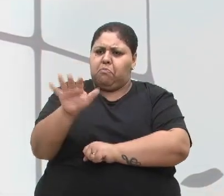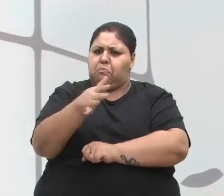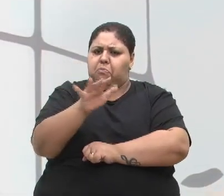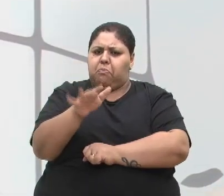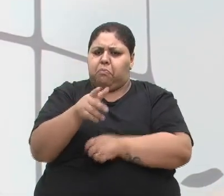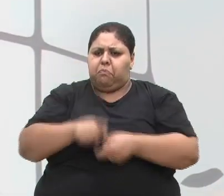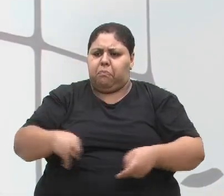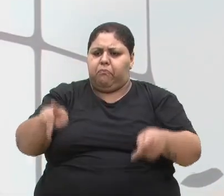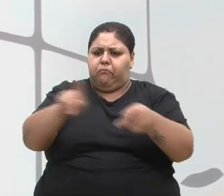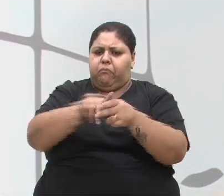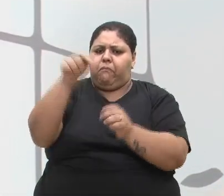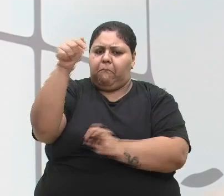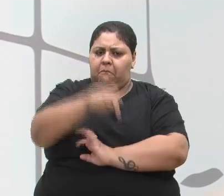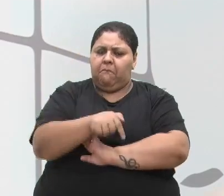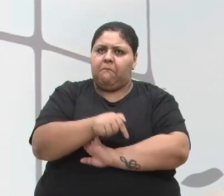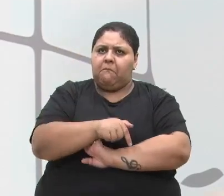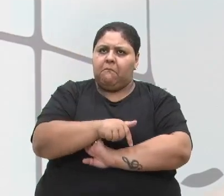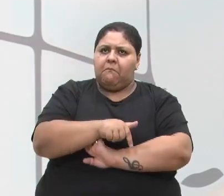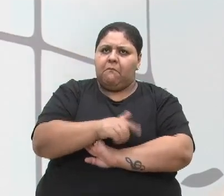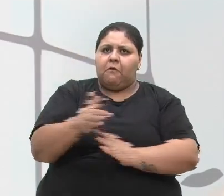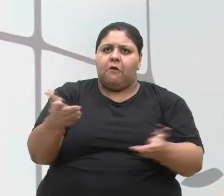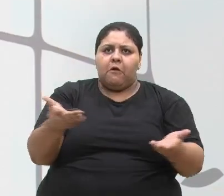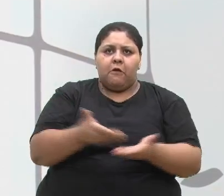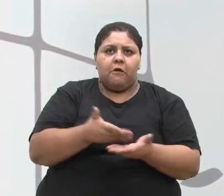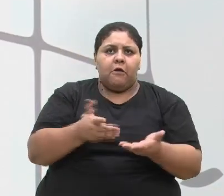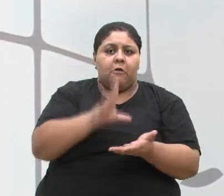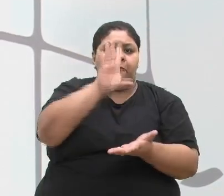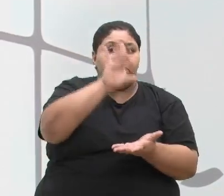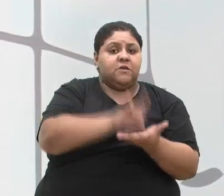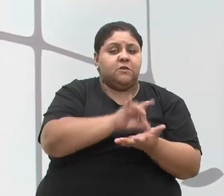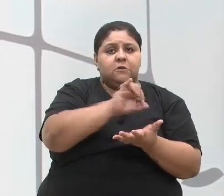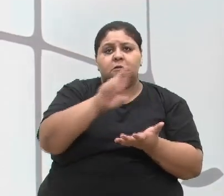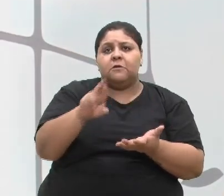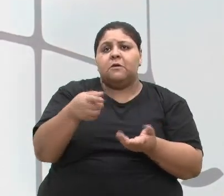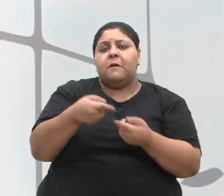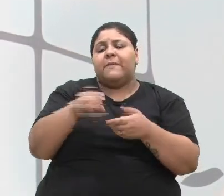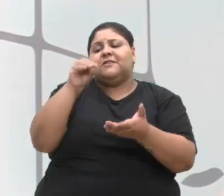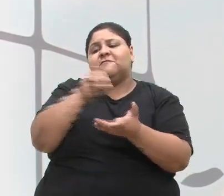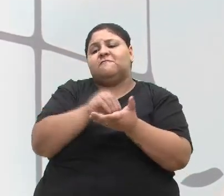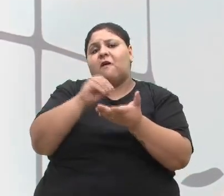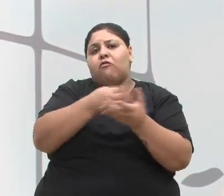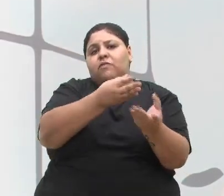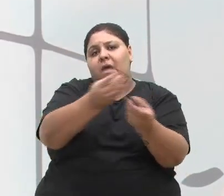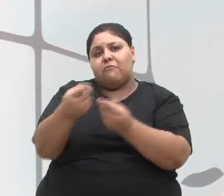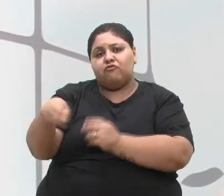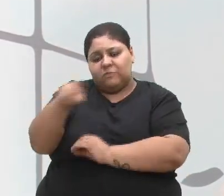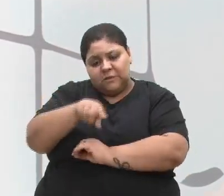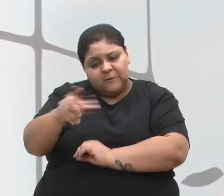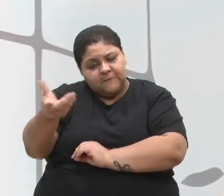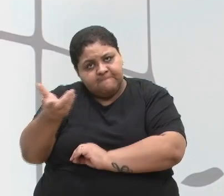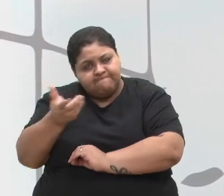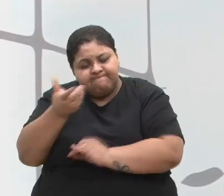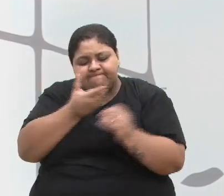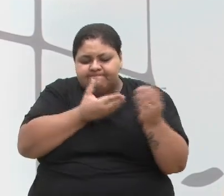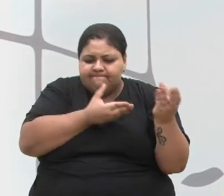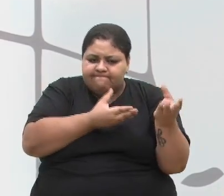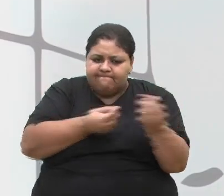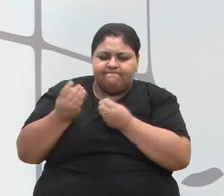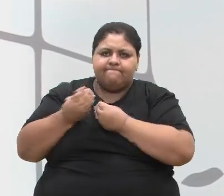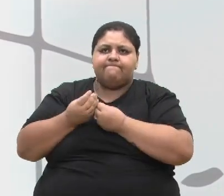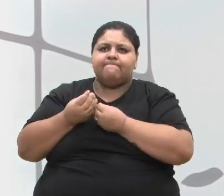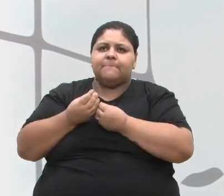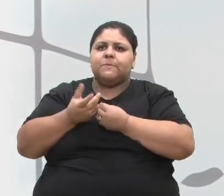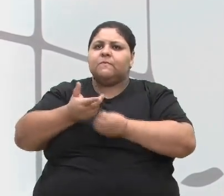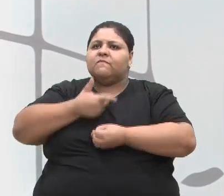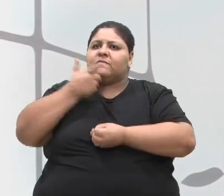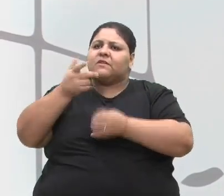população aqui, né, que já declarou imposto de renda, mas ainda falta bastante gente. E a gente quer muito reforçar